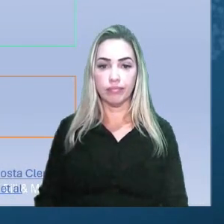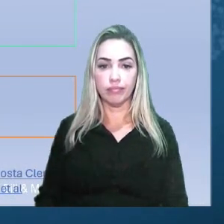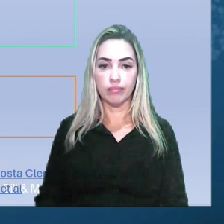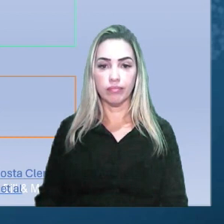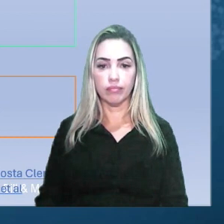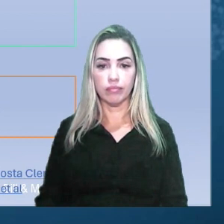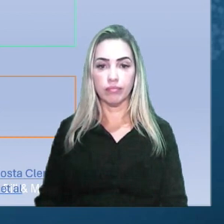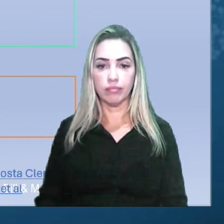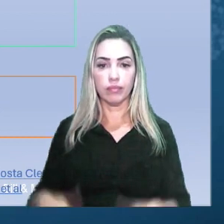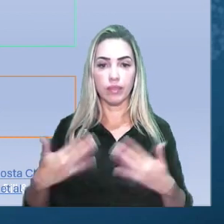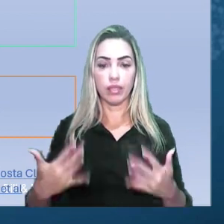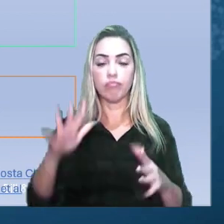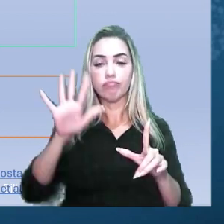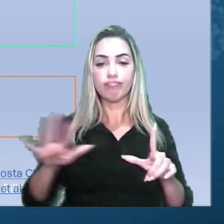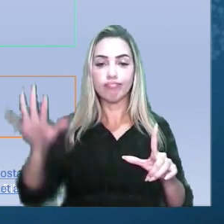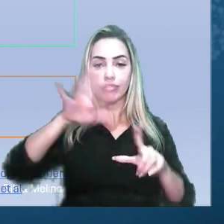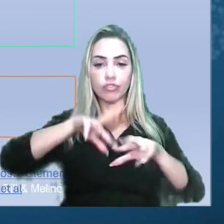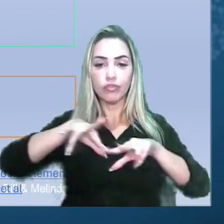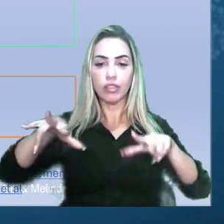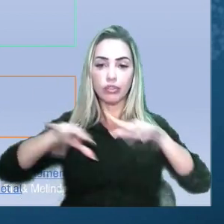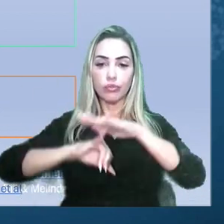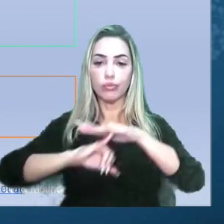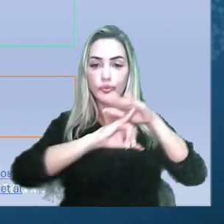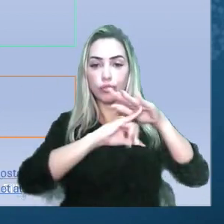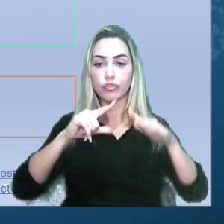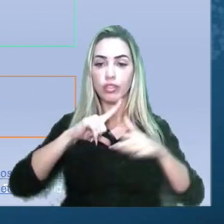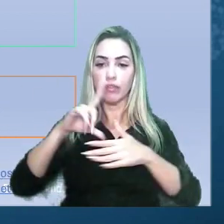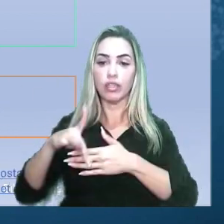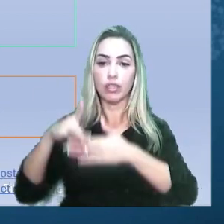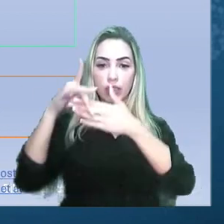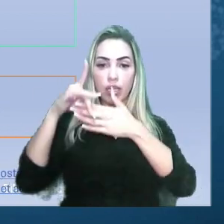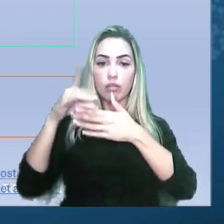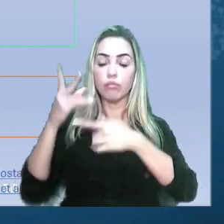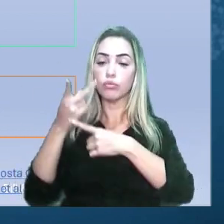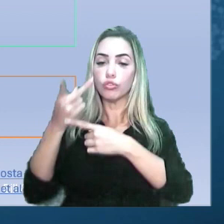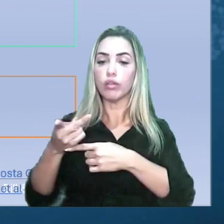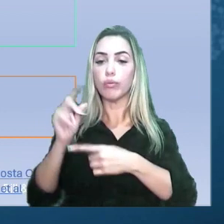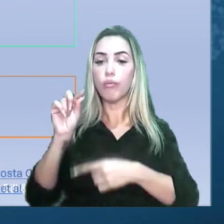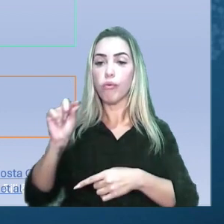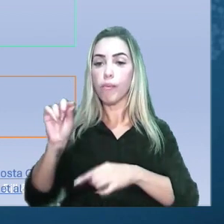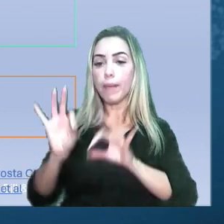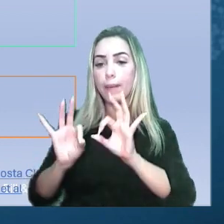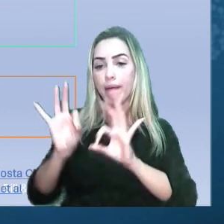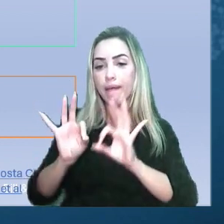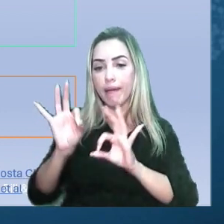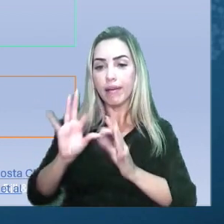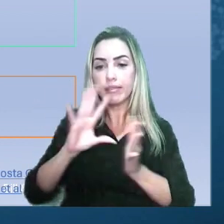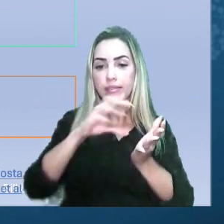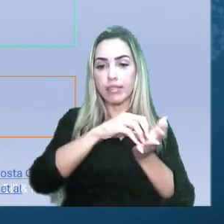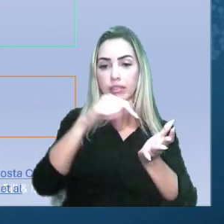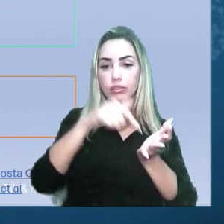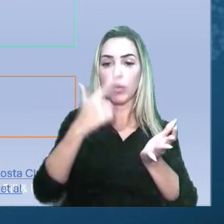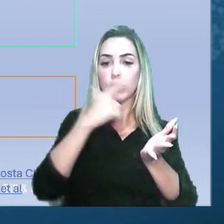Diante desse cenário, várias instituições tiveram liderança e buscaram preparar centros para